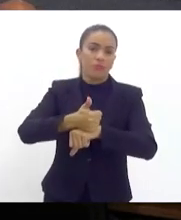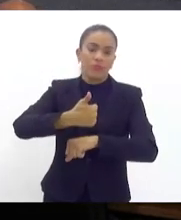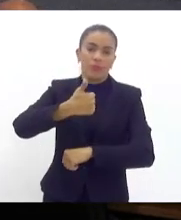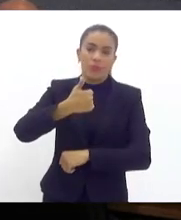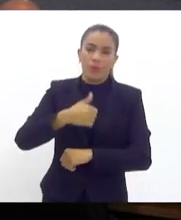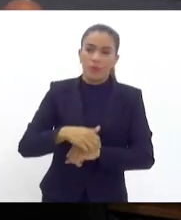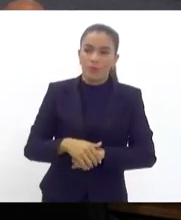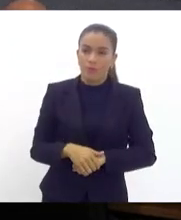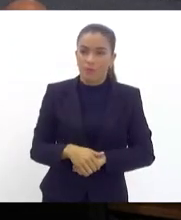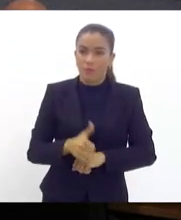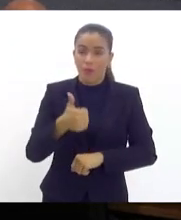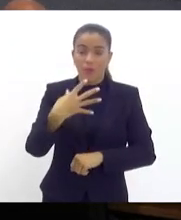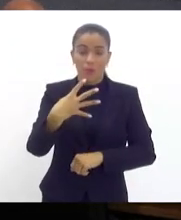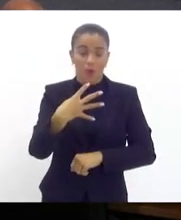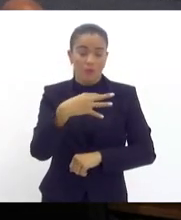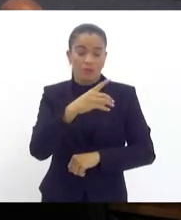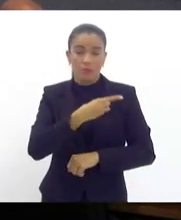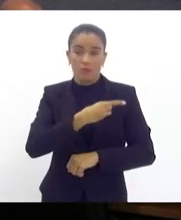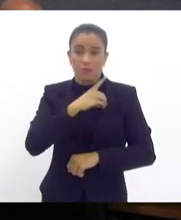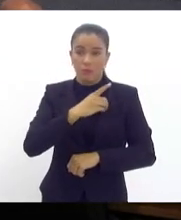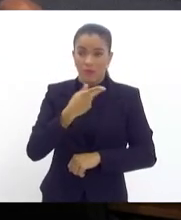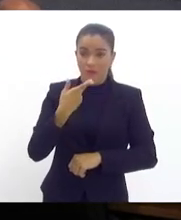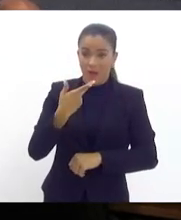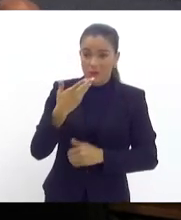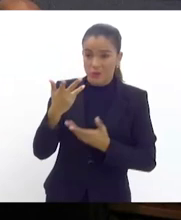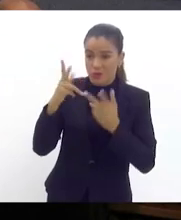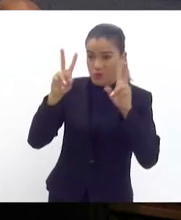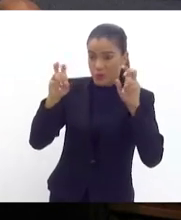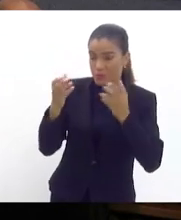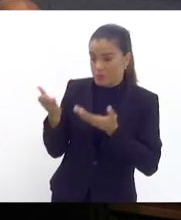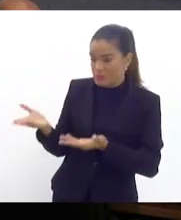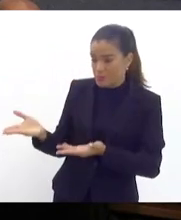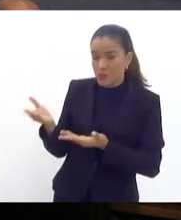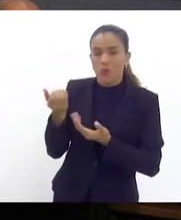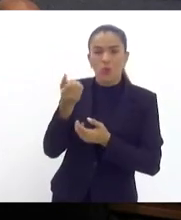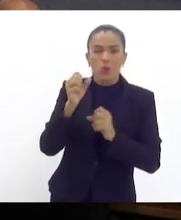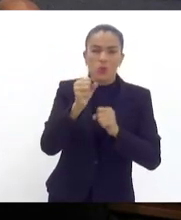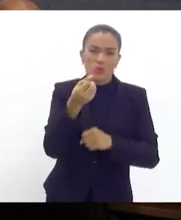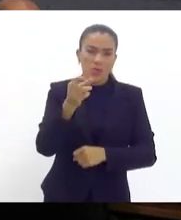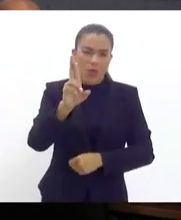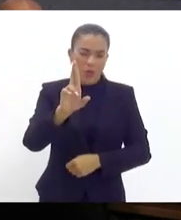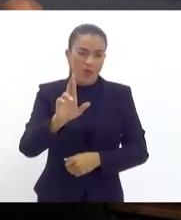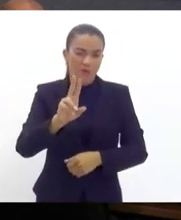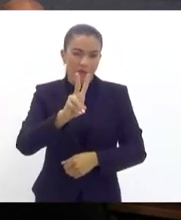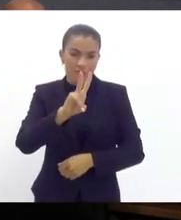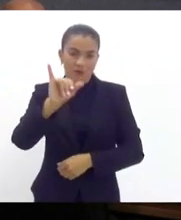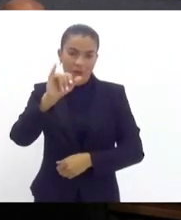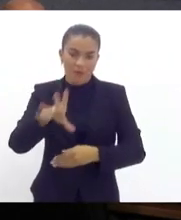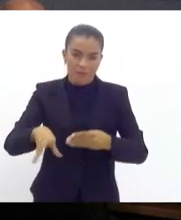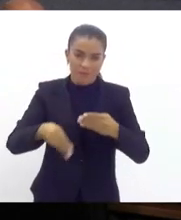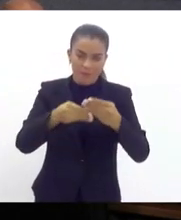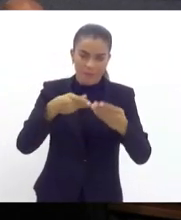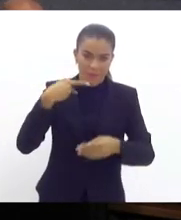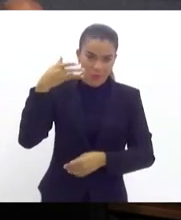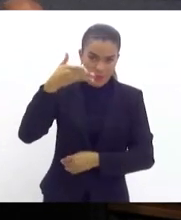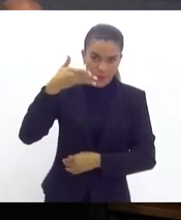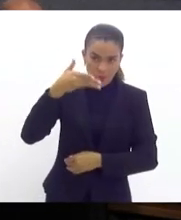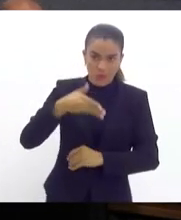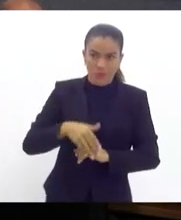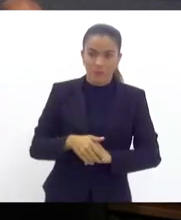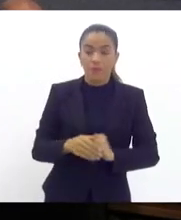oportuno falar antes do Senhor até porque eu tenho certeza que o senhor complementará algo da minha fala aqui